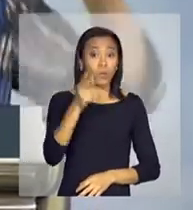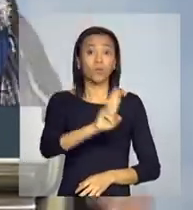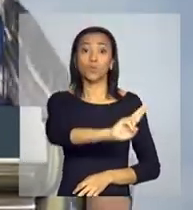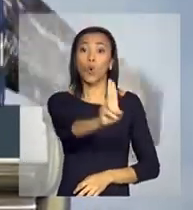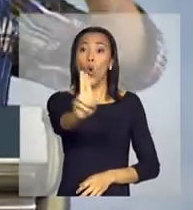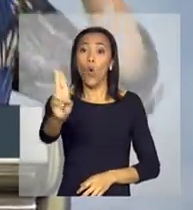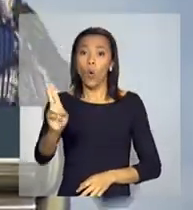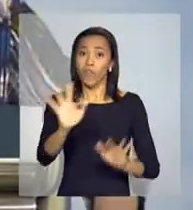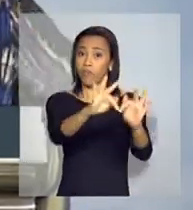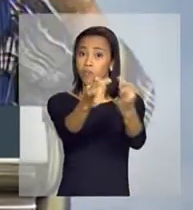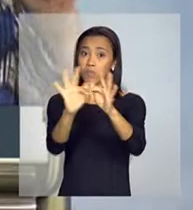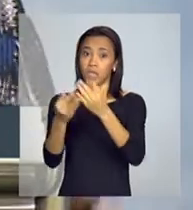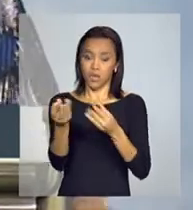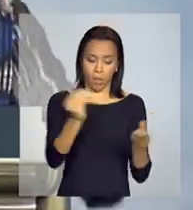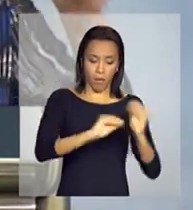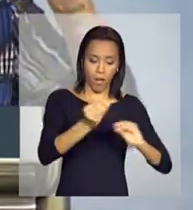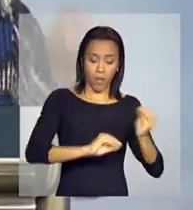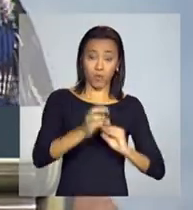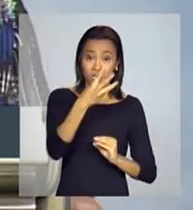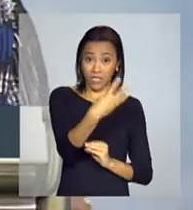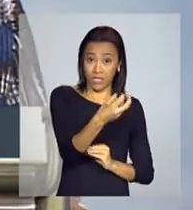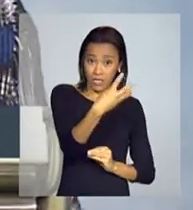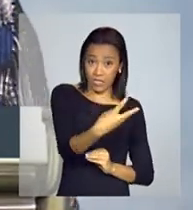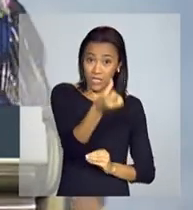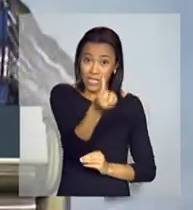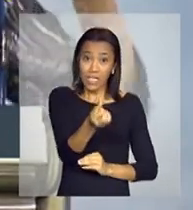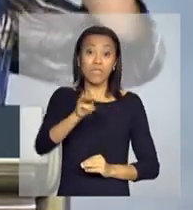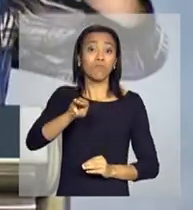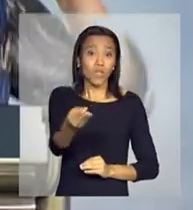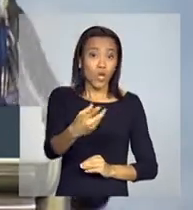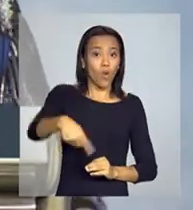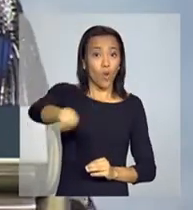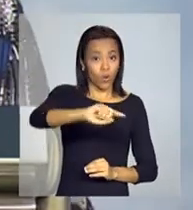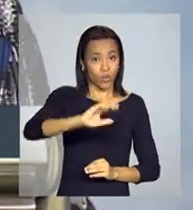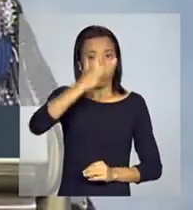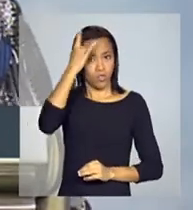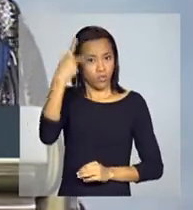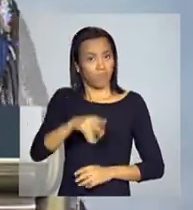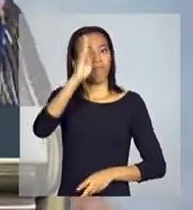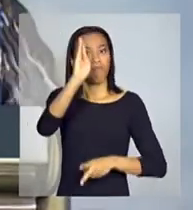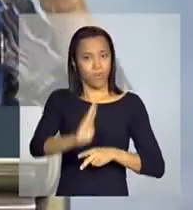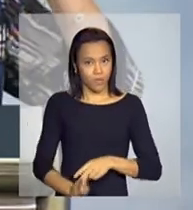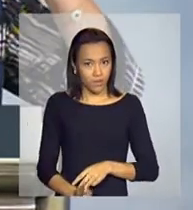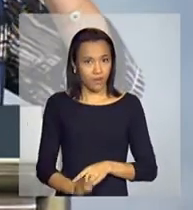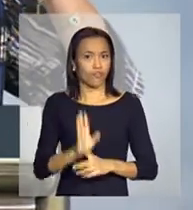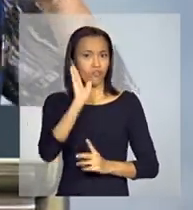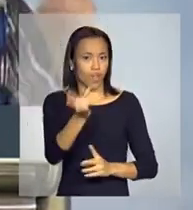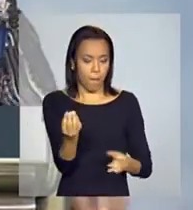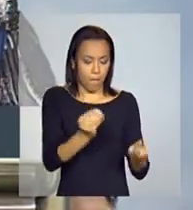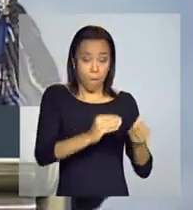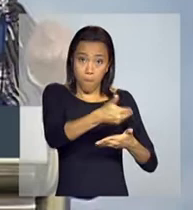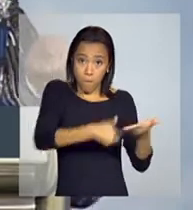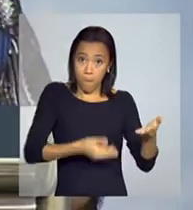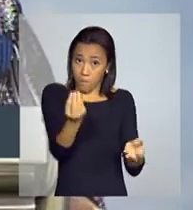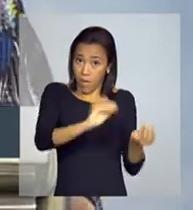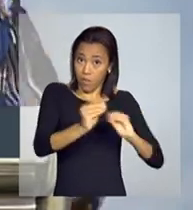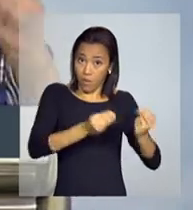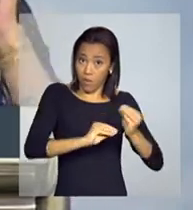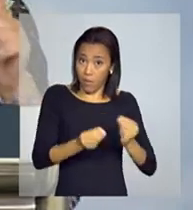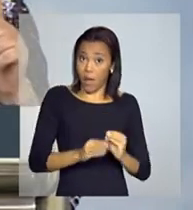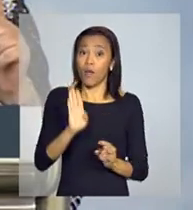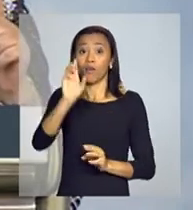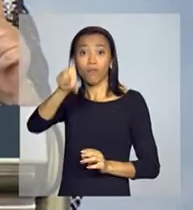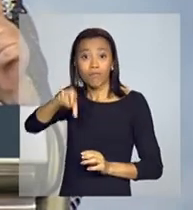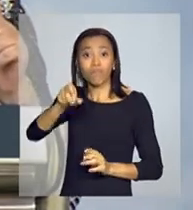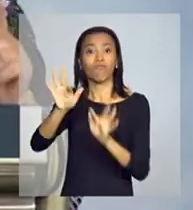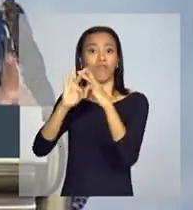os 36 milhões de brasileiros cadastrados no Bolsa Família,